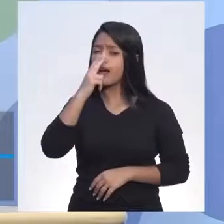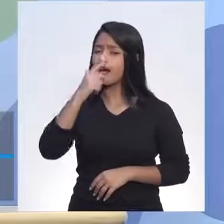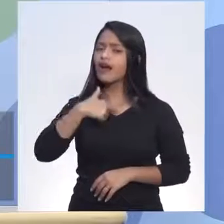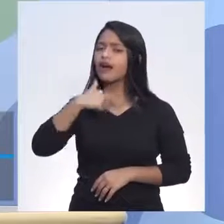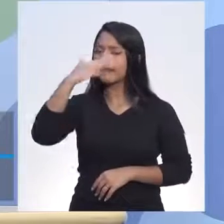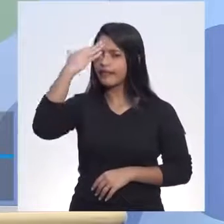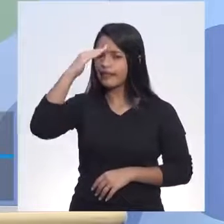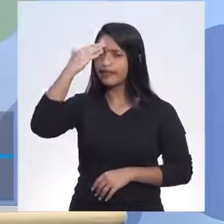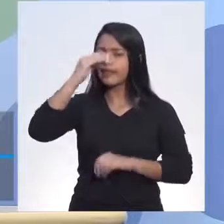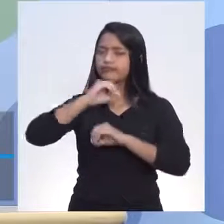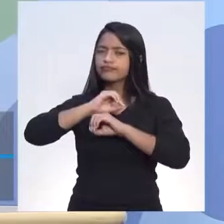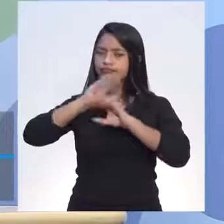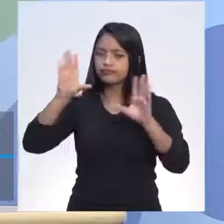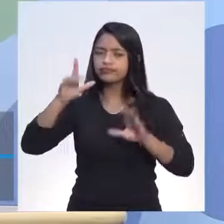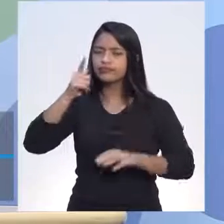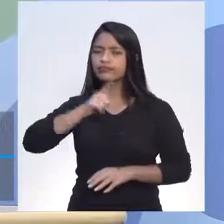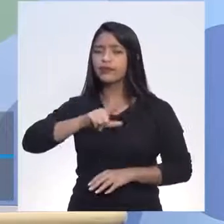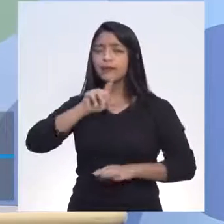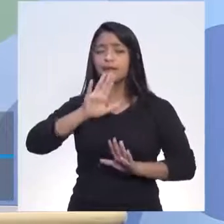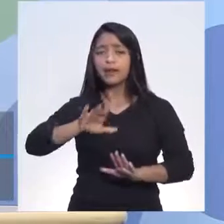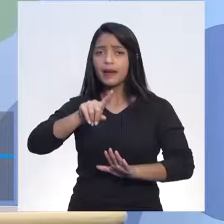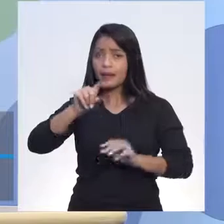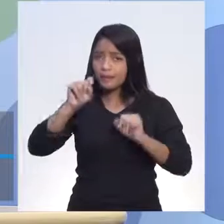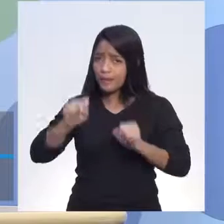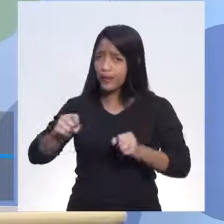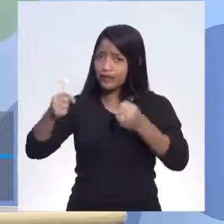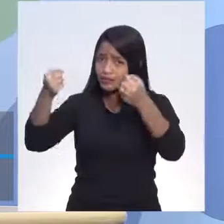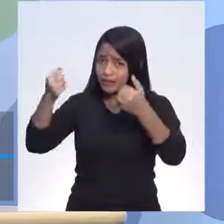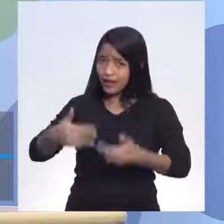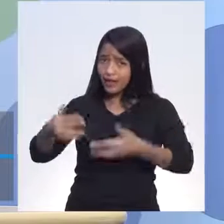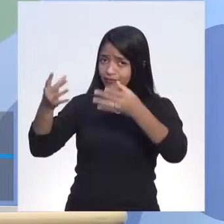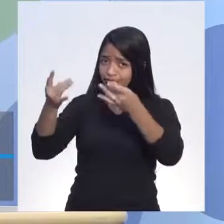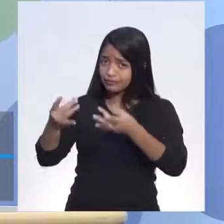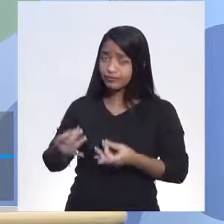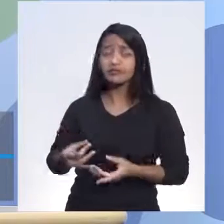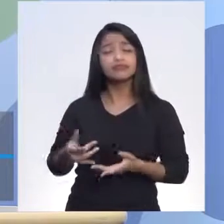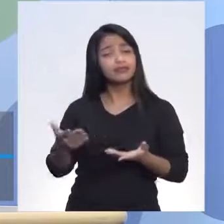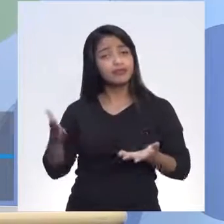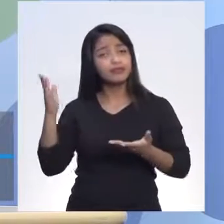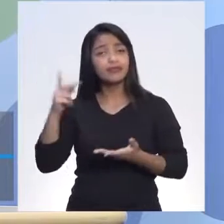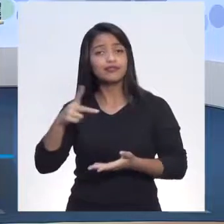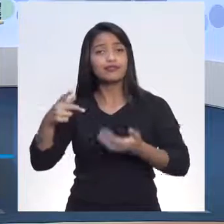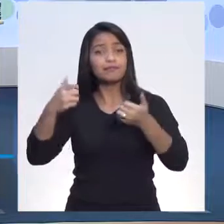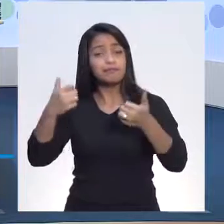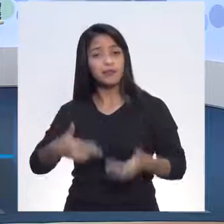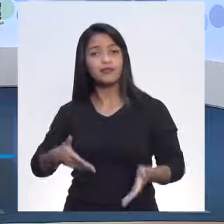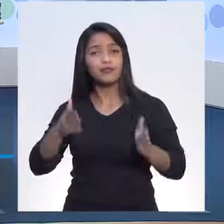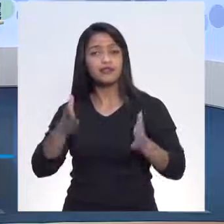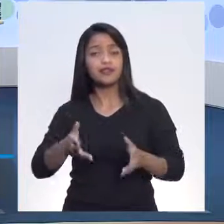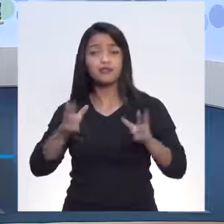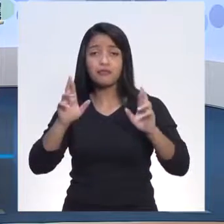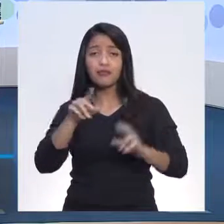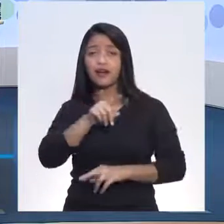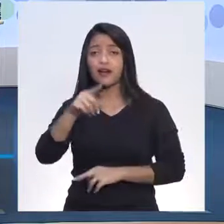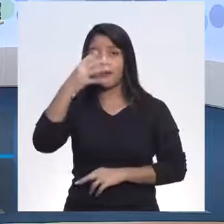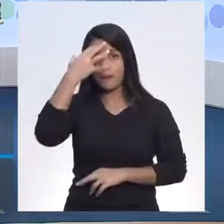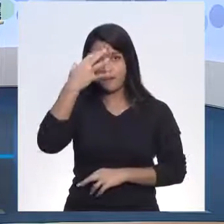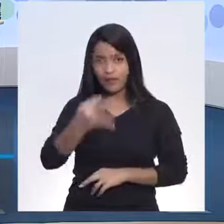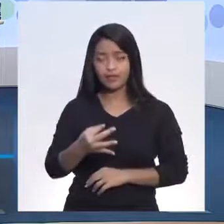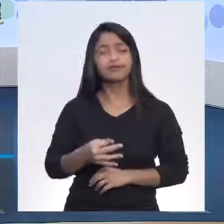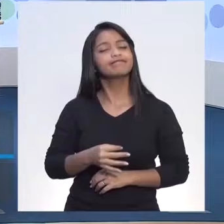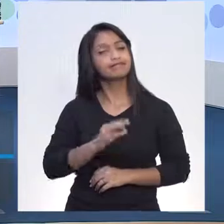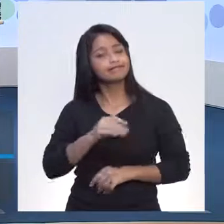vocês poderiam explicar? Foi isso que o professor Jonas fez, Ana. Espero que você tenha compreendido. Tá e bom? também, né, Osmar, é questão de exercício. Sim. Tentem fazer